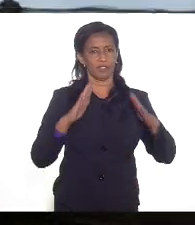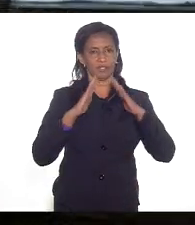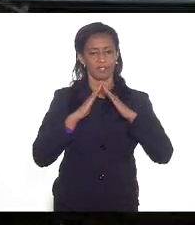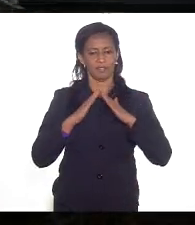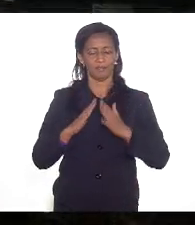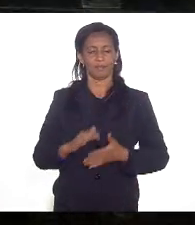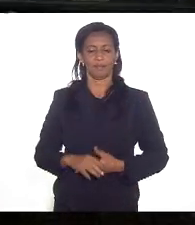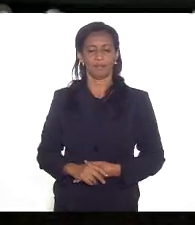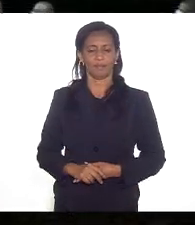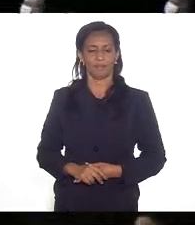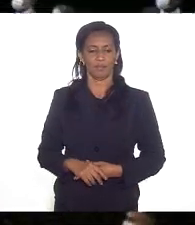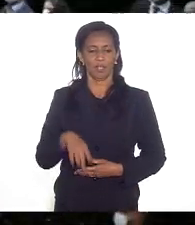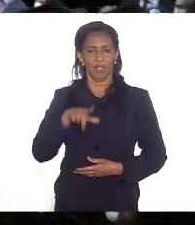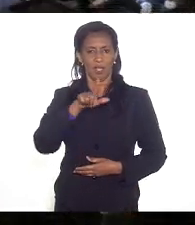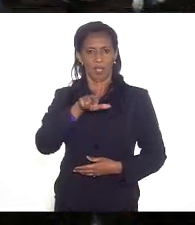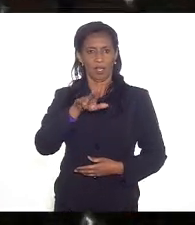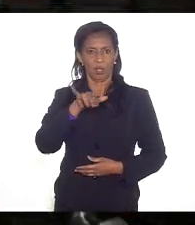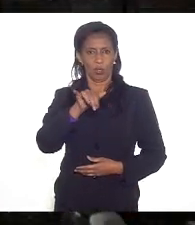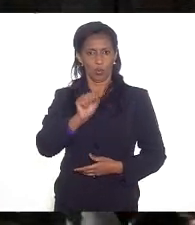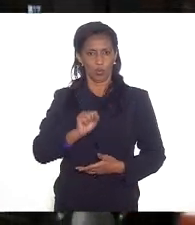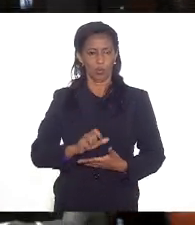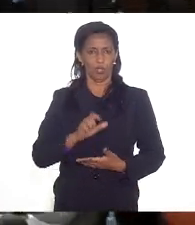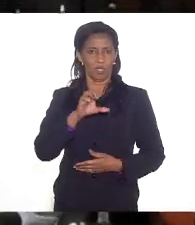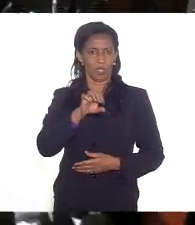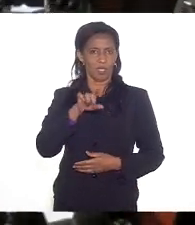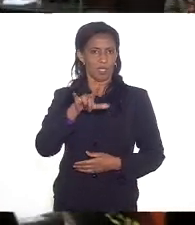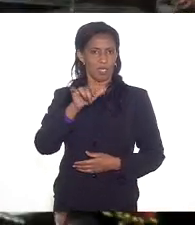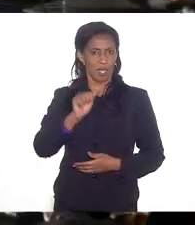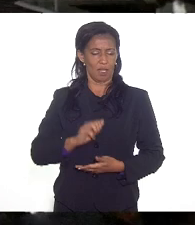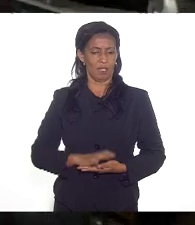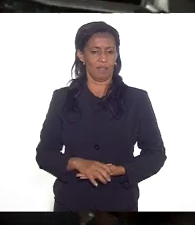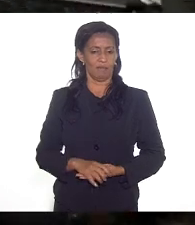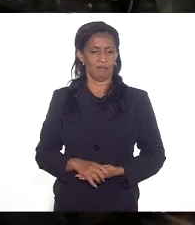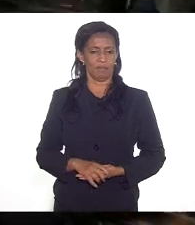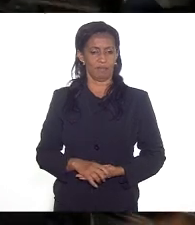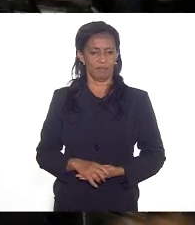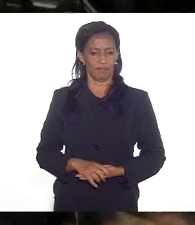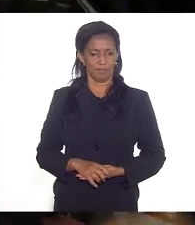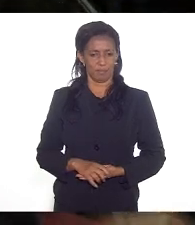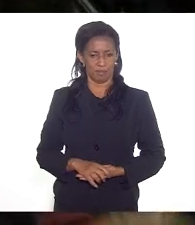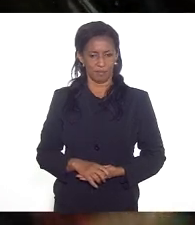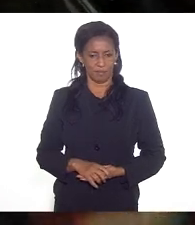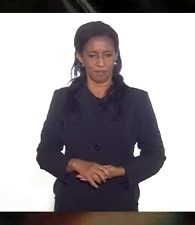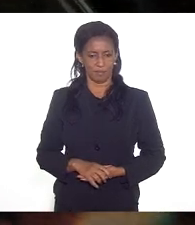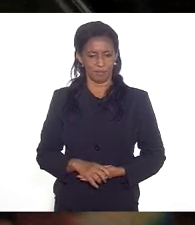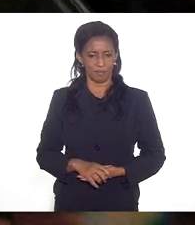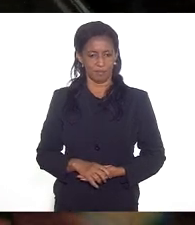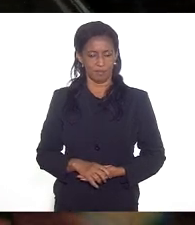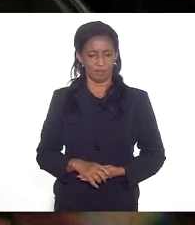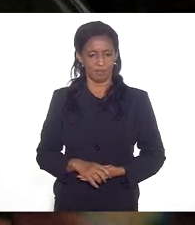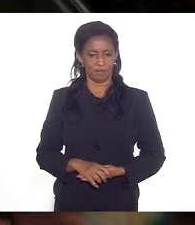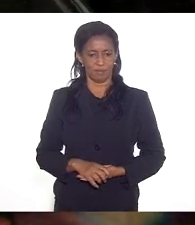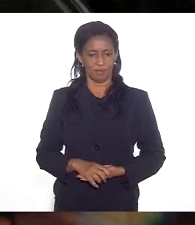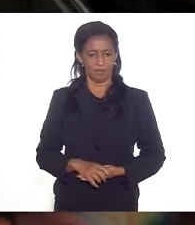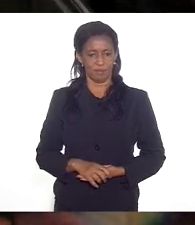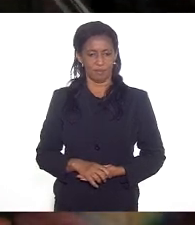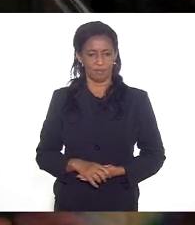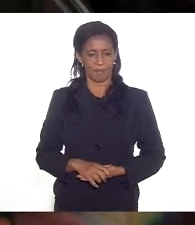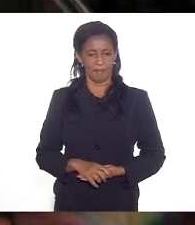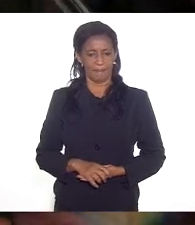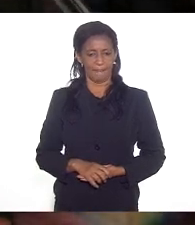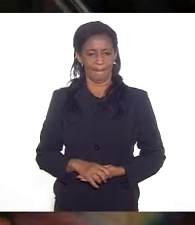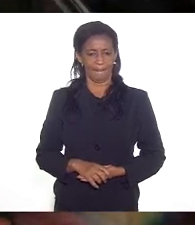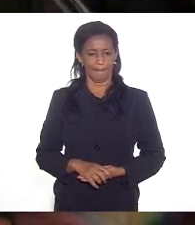Luiz Martins Oi Célia você vai ter que pedir no microfone à parte vai pedir com a mão